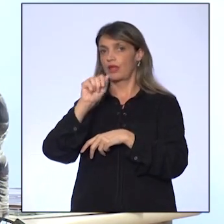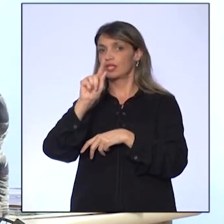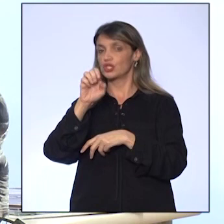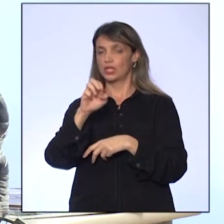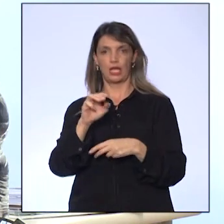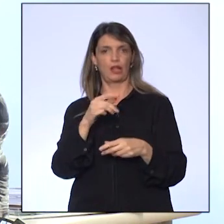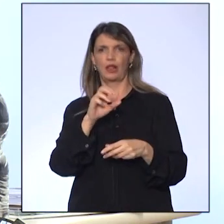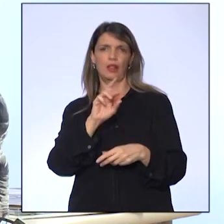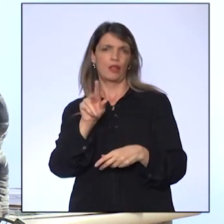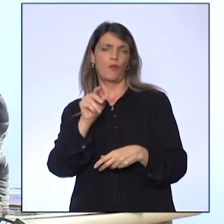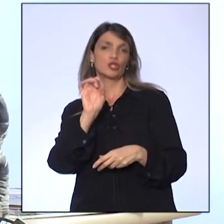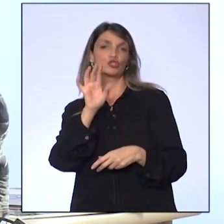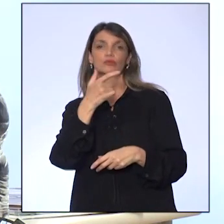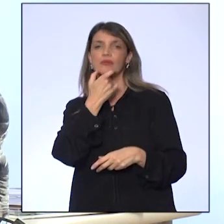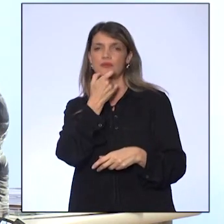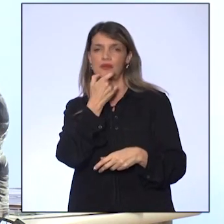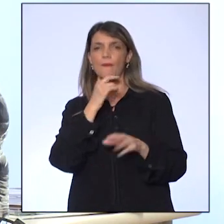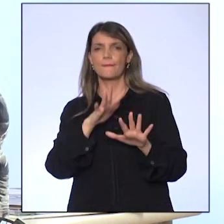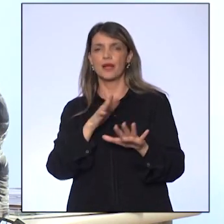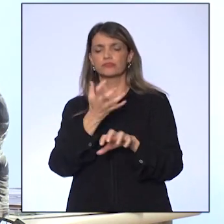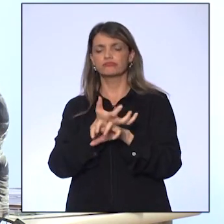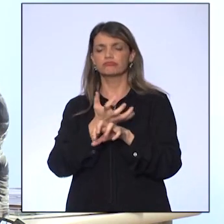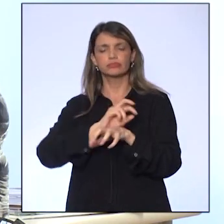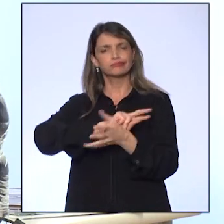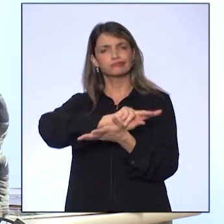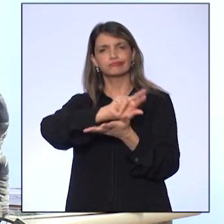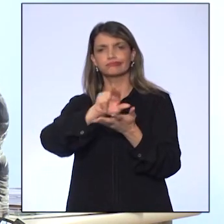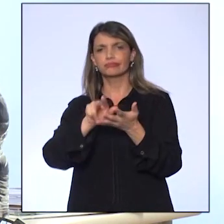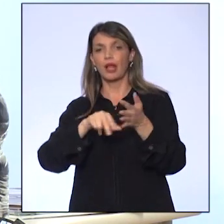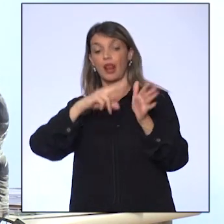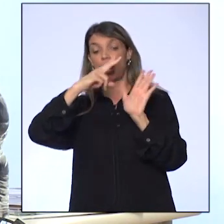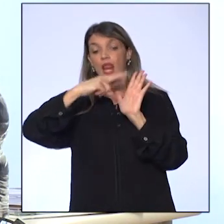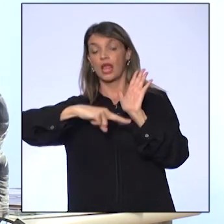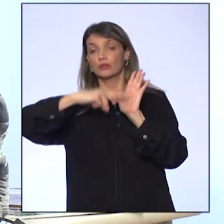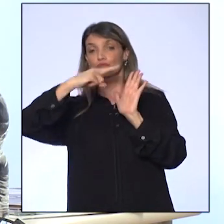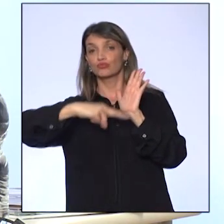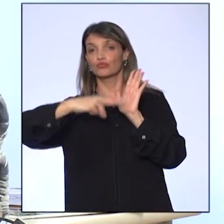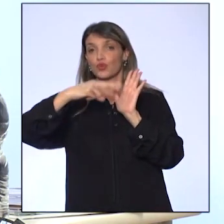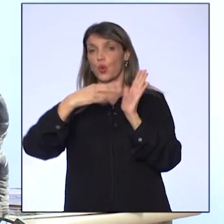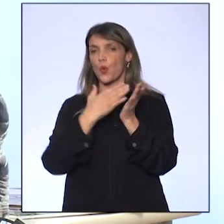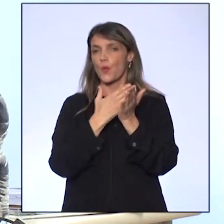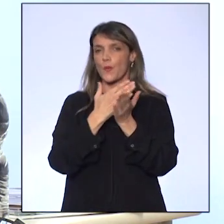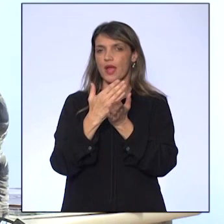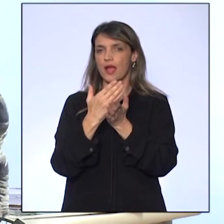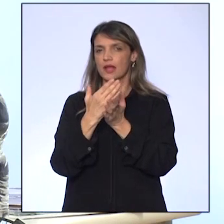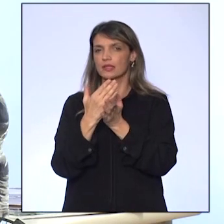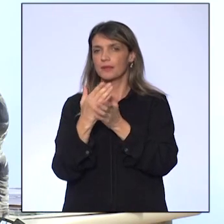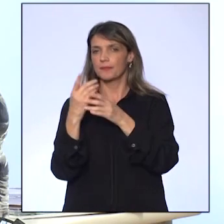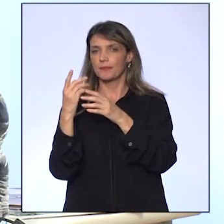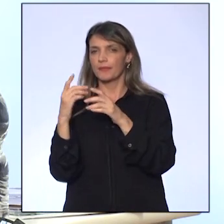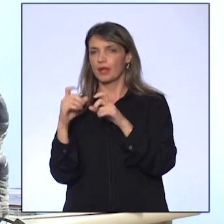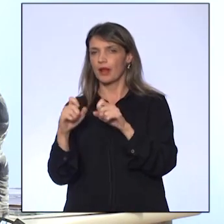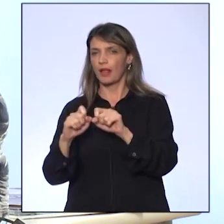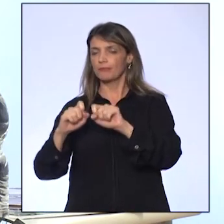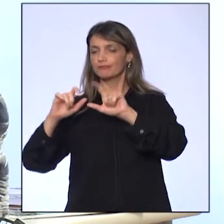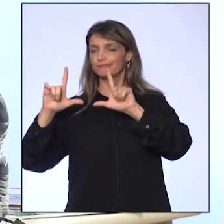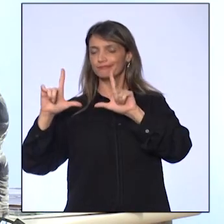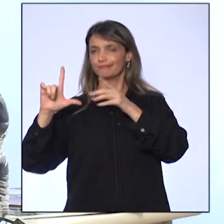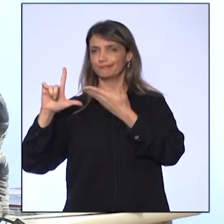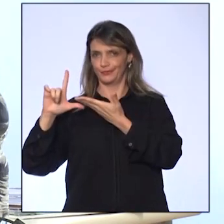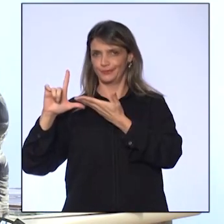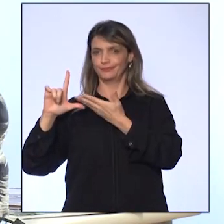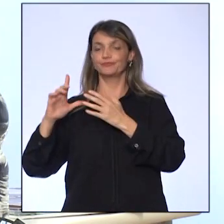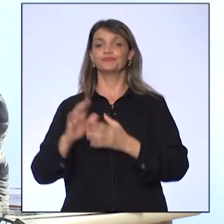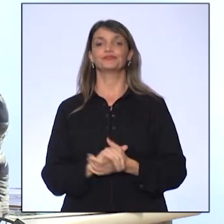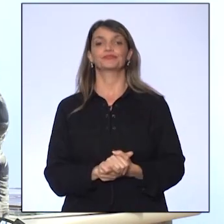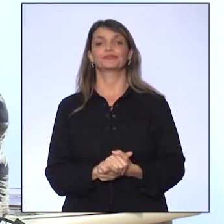todas as disciplinas. A leitura começa pela imagem, certo? Então, vamos lá. Eu